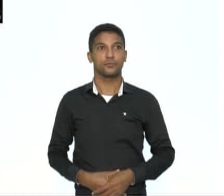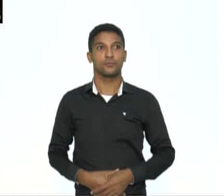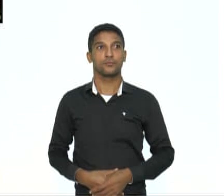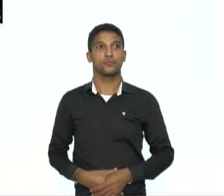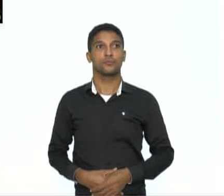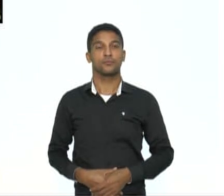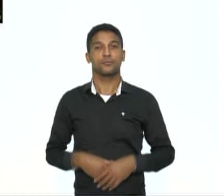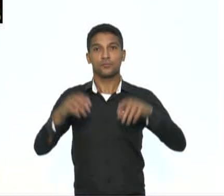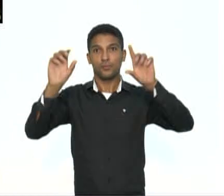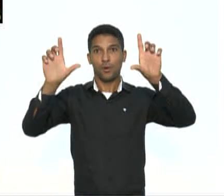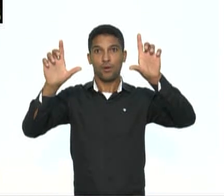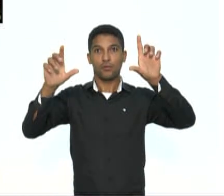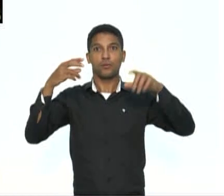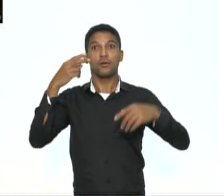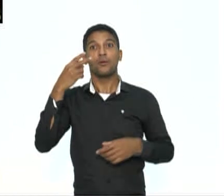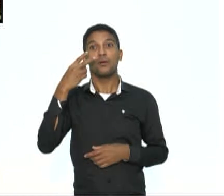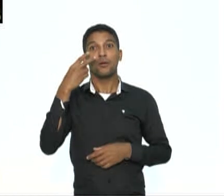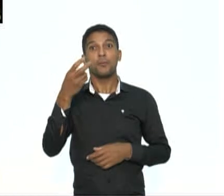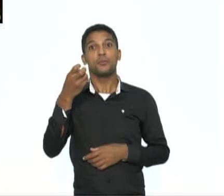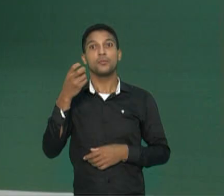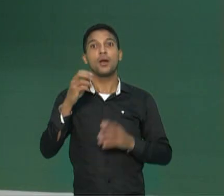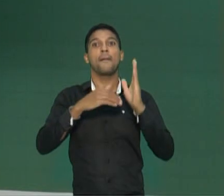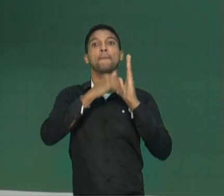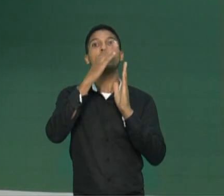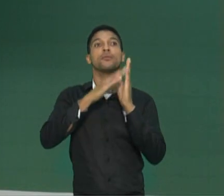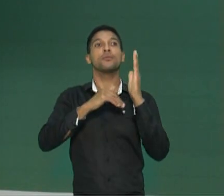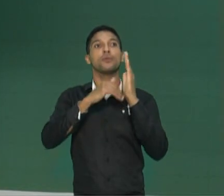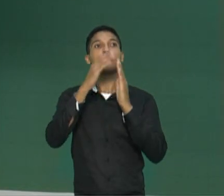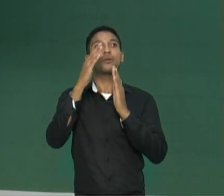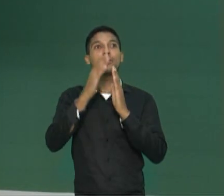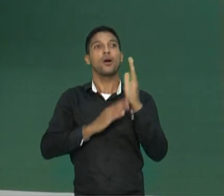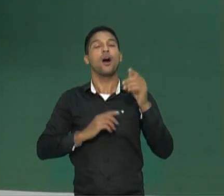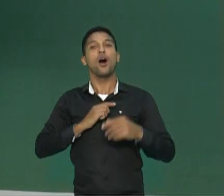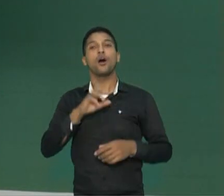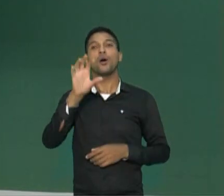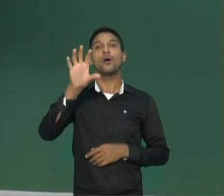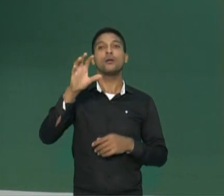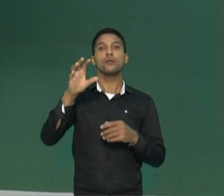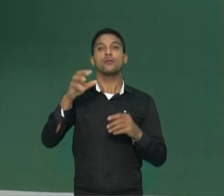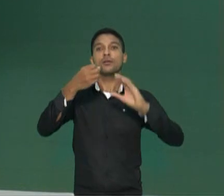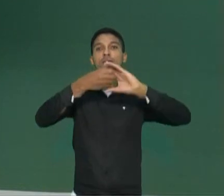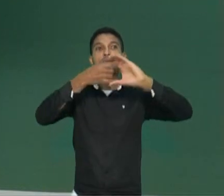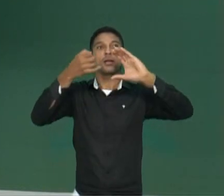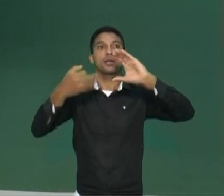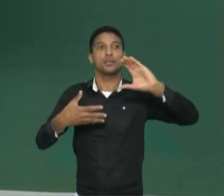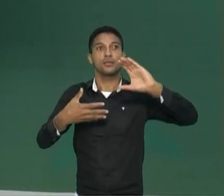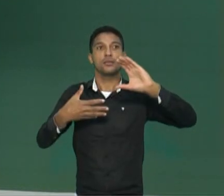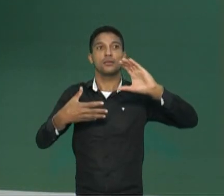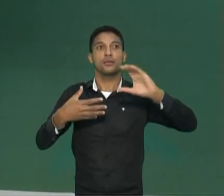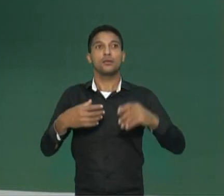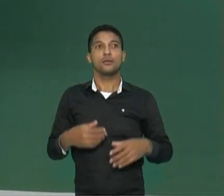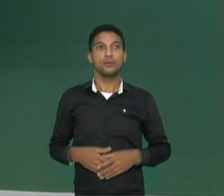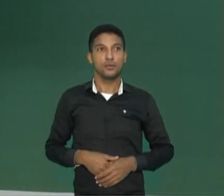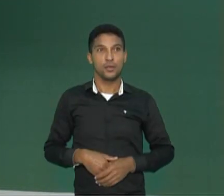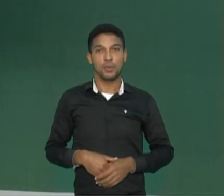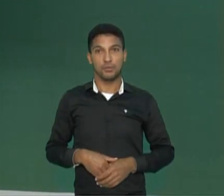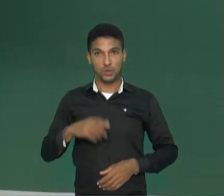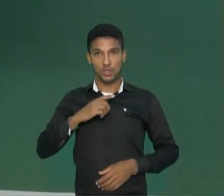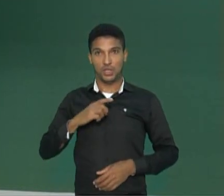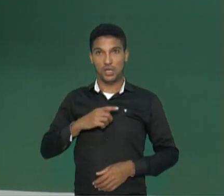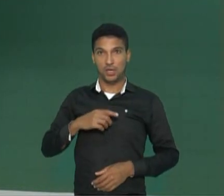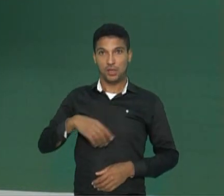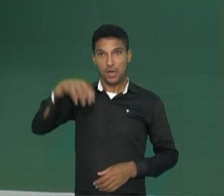E aqui como é que era a pintura, né? Ainda era em forma desses ícones da simplificação, só que já não tem mais aquela auréola em volta do rei, como a gente tinha na